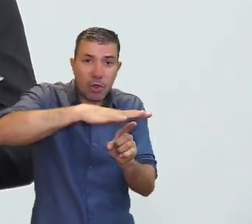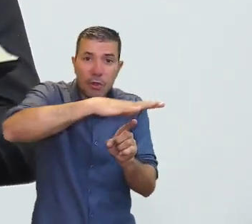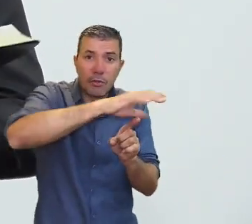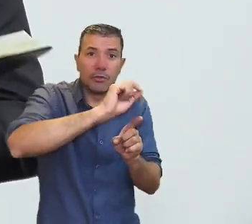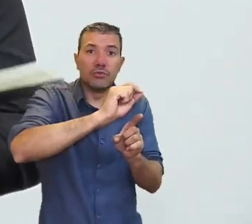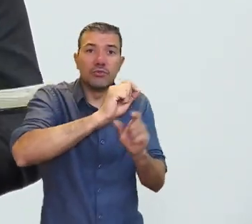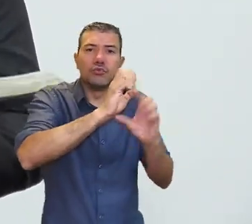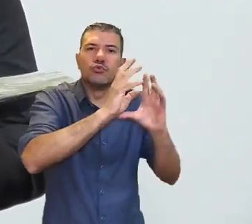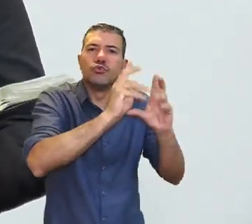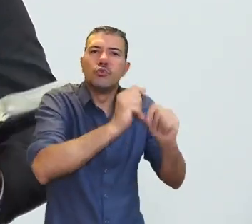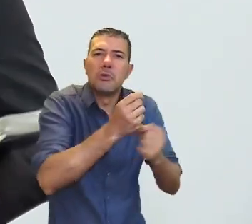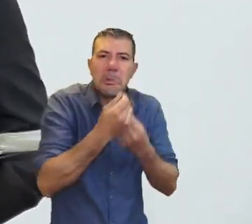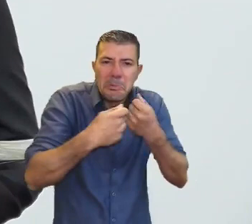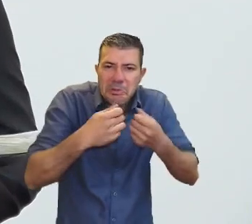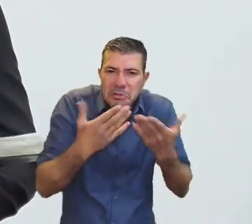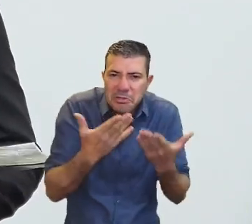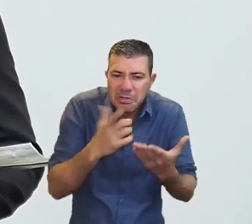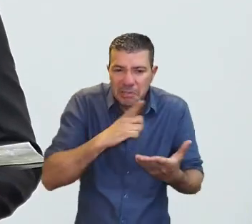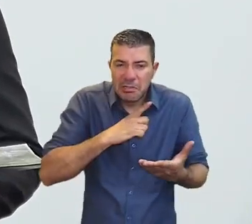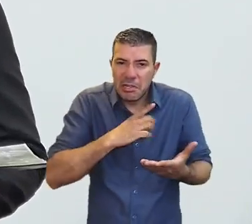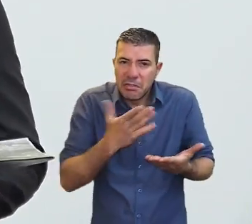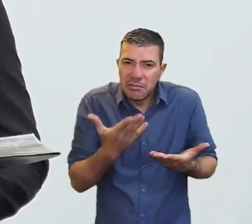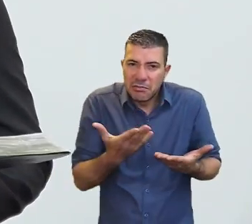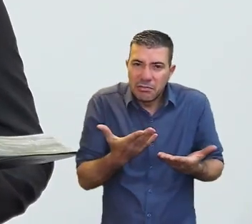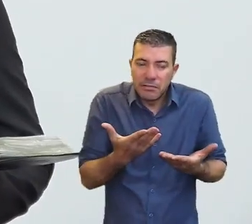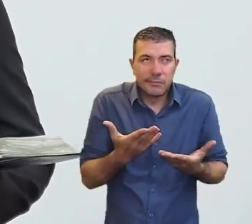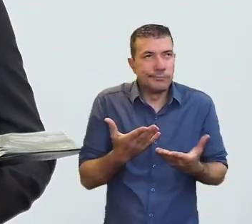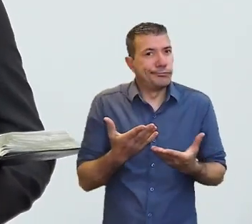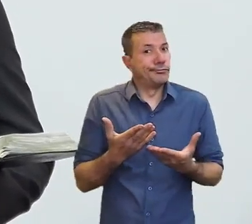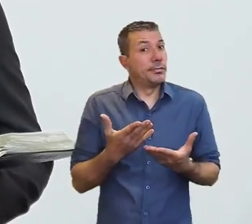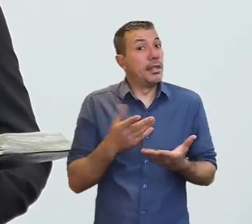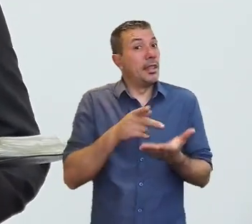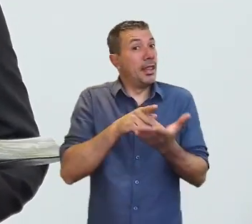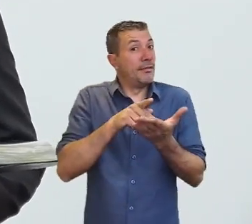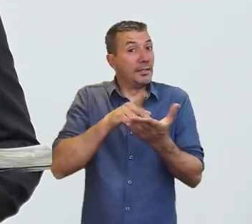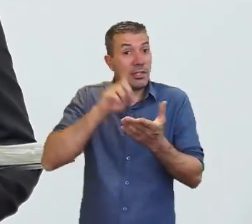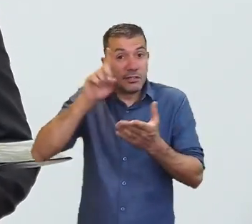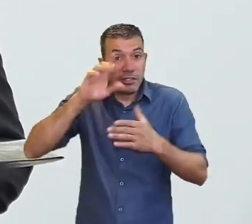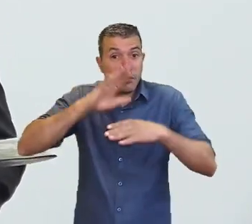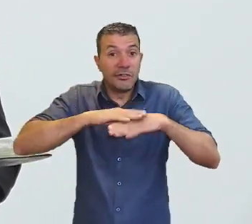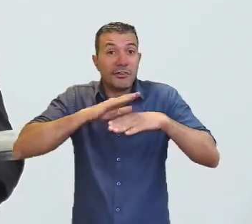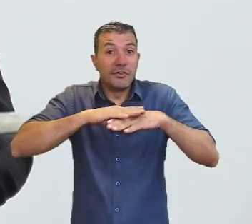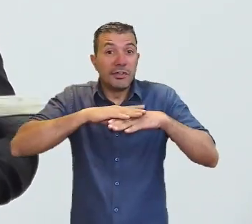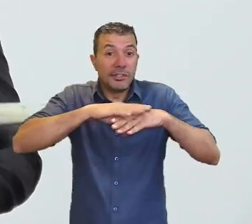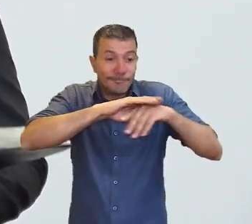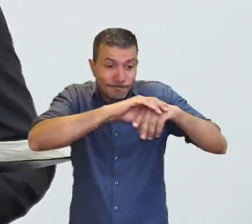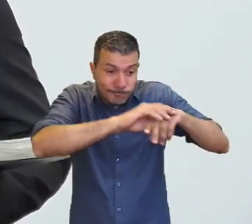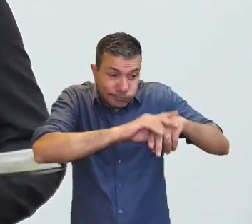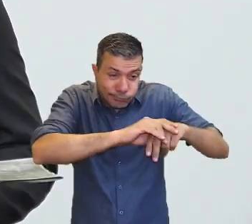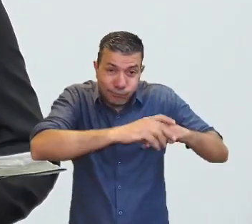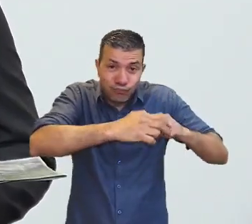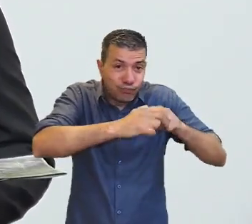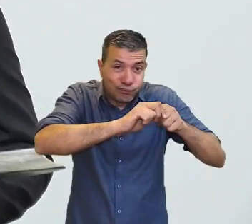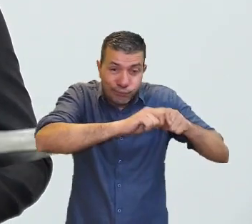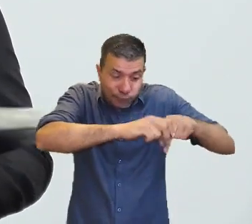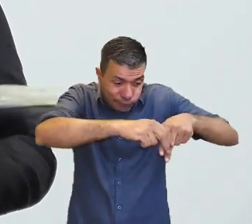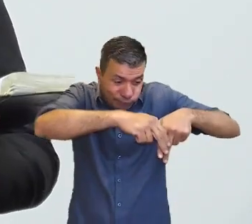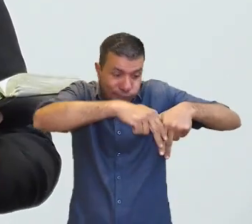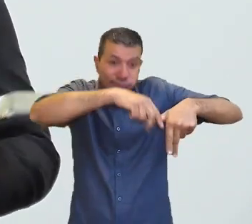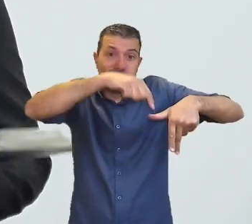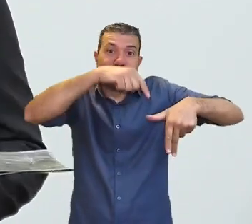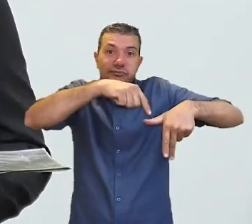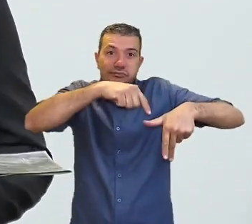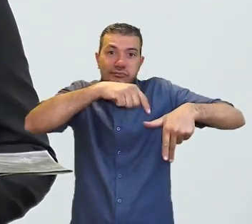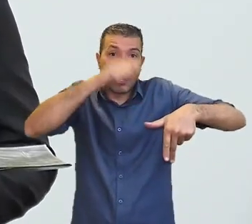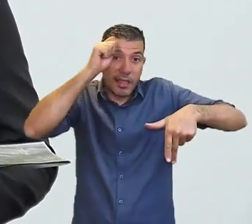coisas, Ele precisa de algo que eu tenho? Na verdade, Deus nos criou. Deus é dono de todas as coisas. Deus é dono